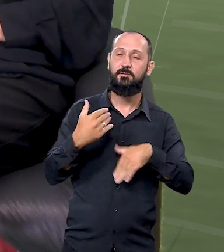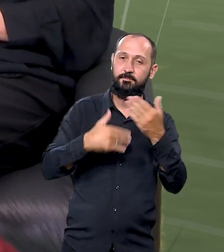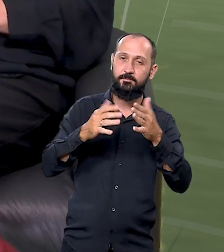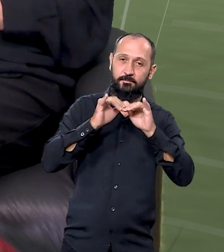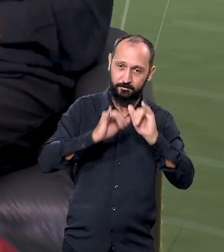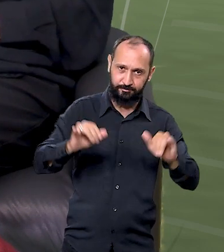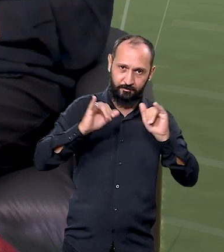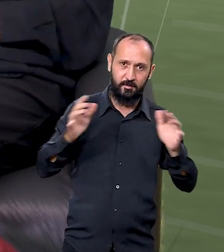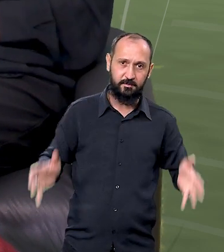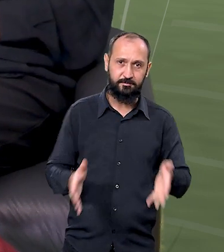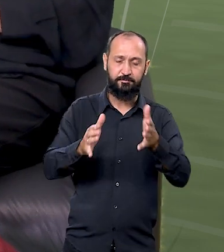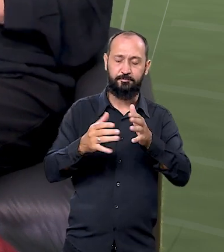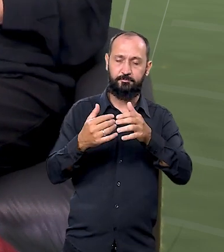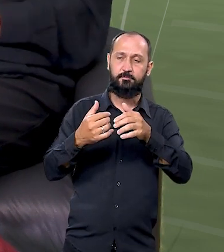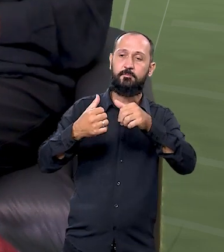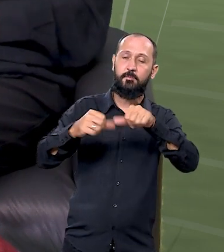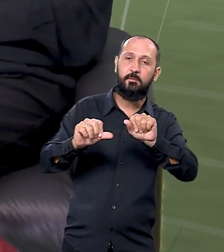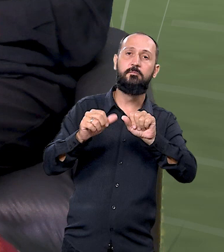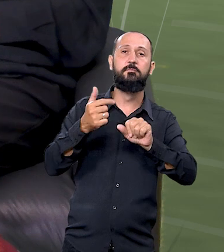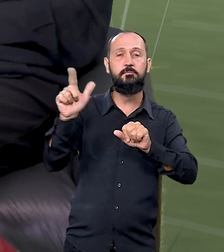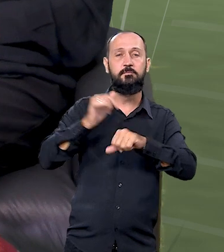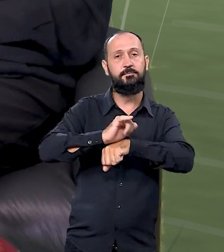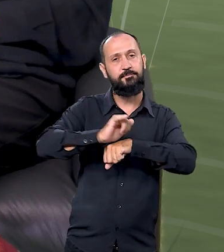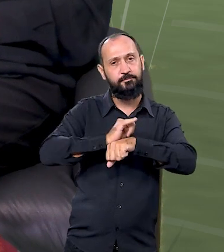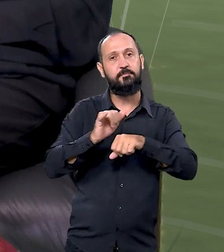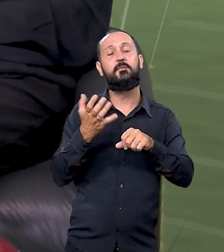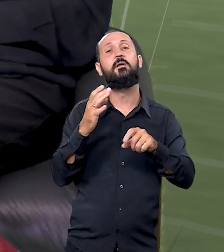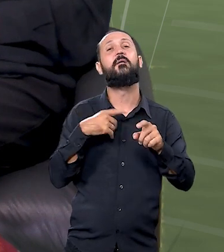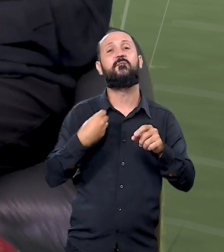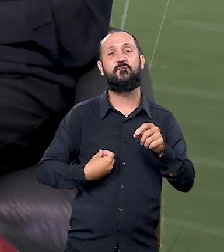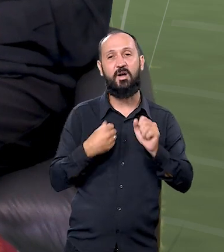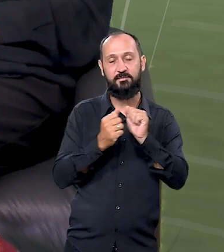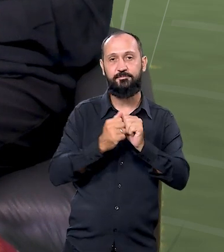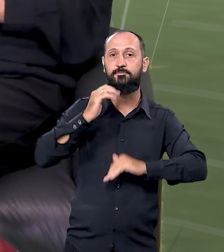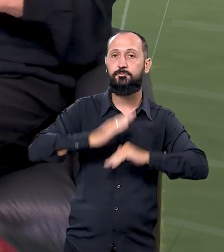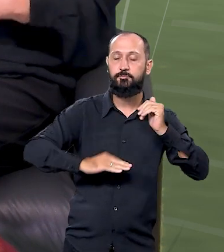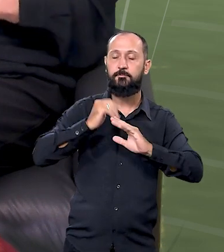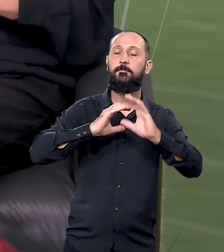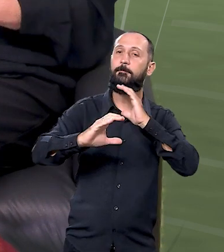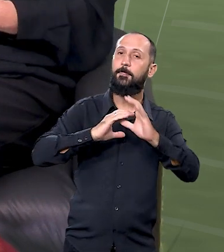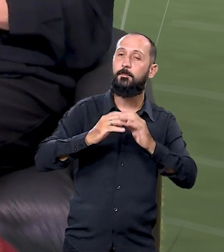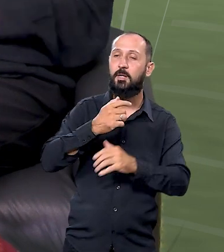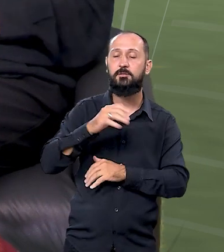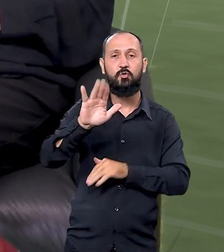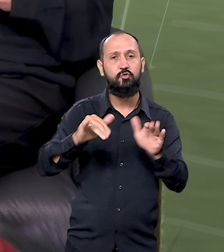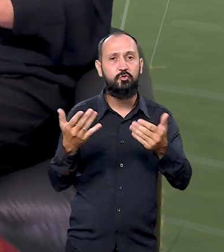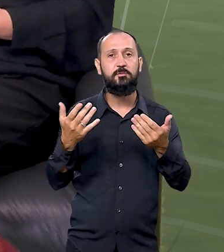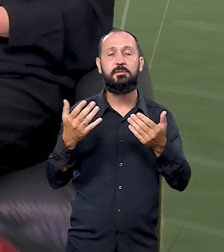trazer às profissionais de comunicação, os profissionais da imprensa, também para estar estimulando uma